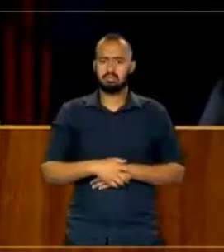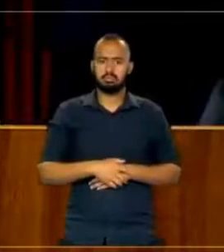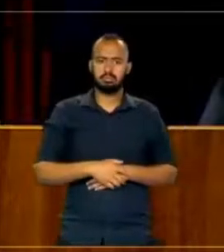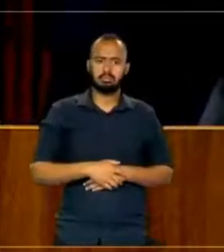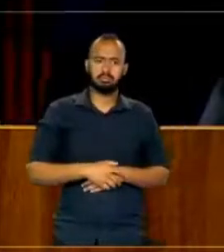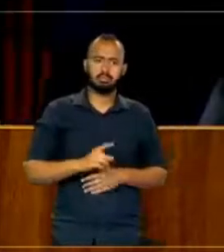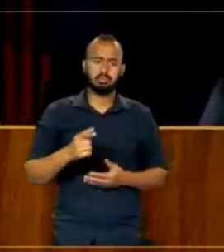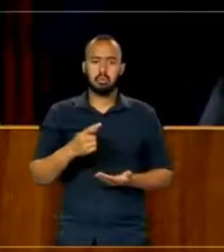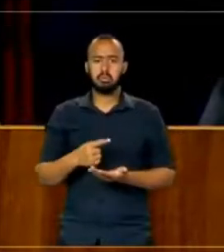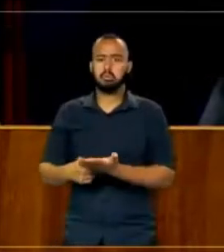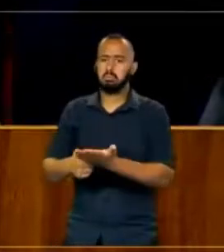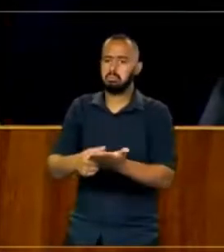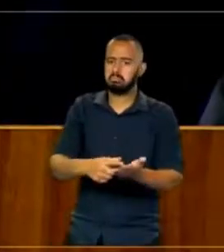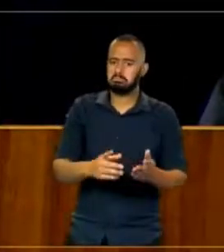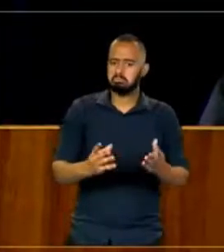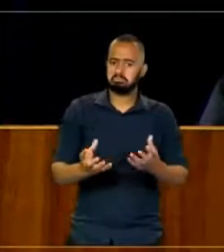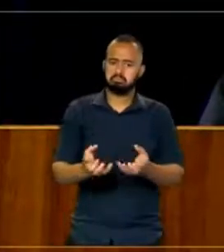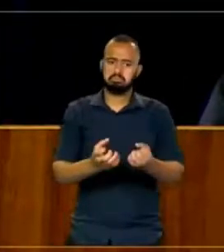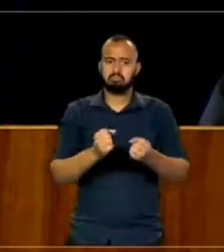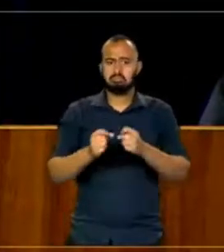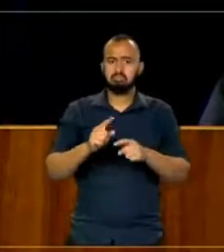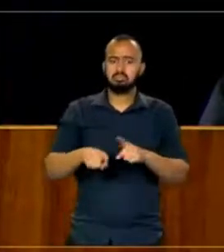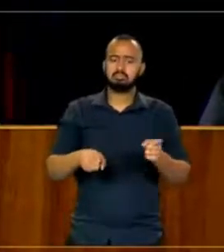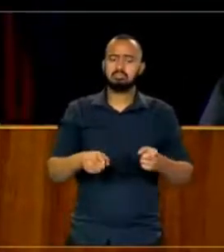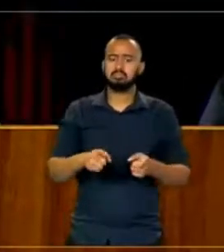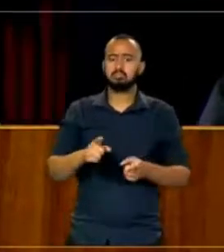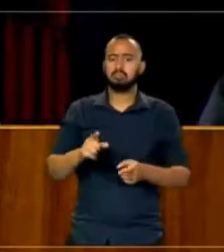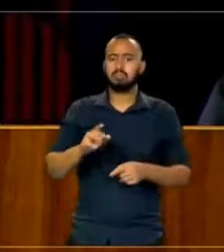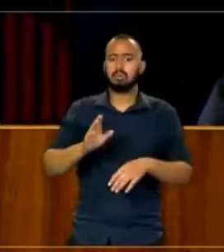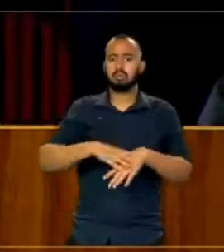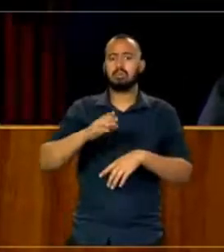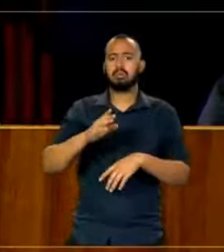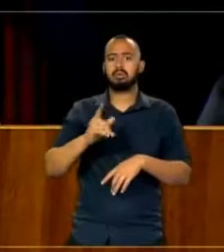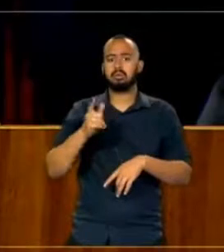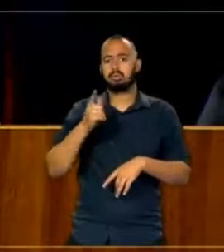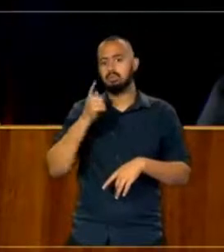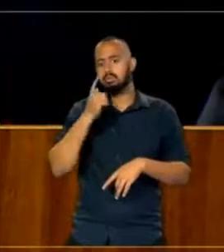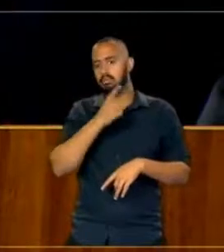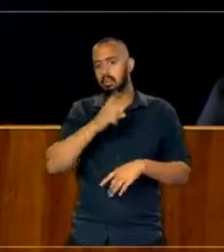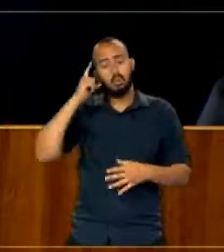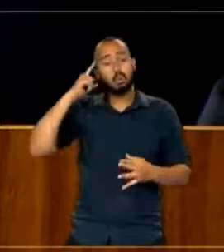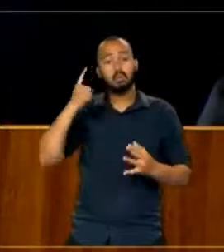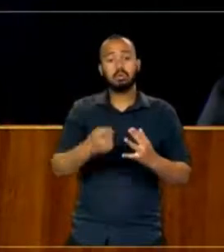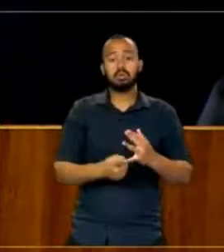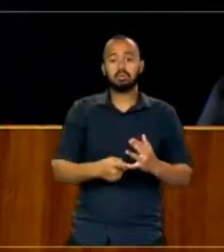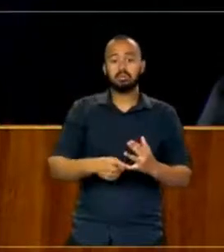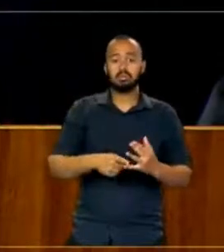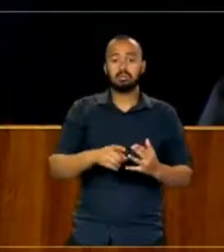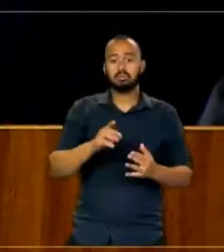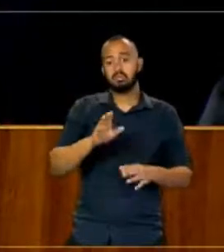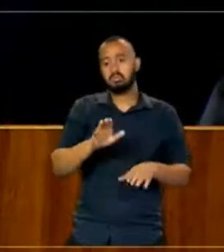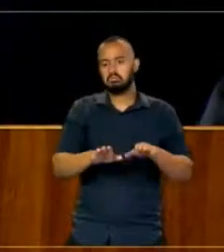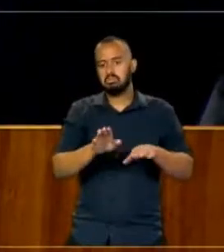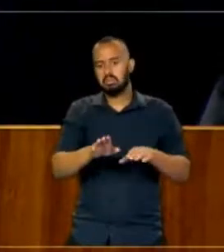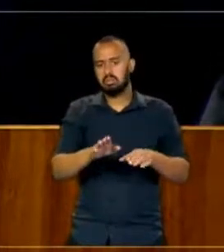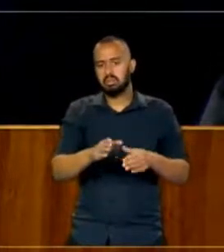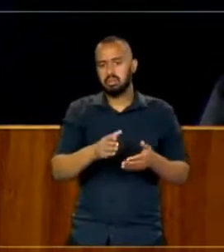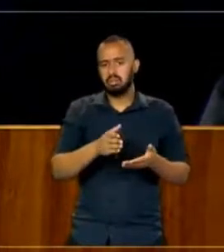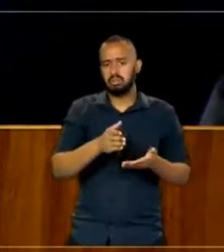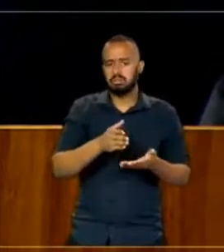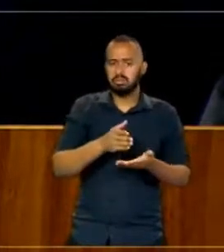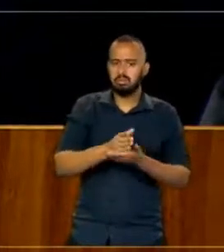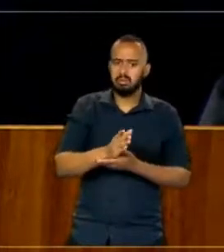Por unanimidade, julgou prejudicados os pedidos preliminares e, por maioria, referendou a decisão que deferiu parcialmente a tutela